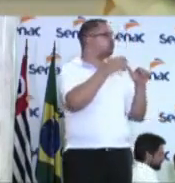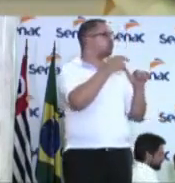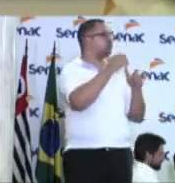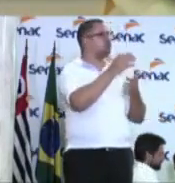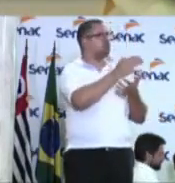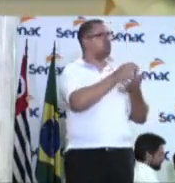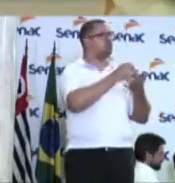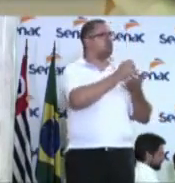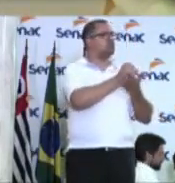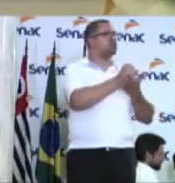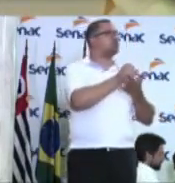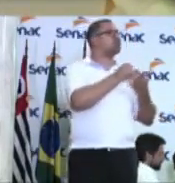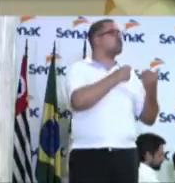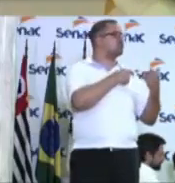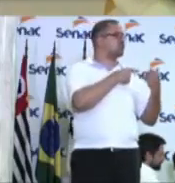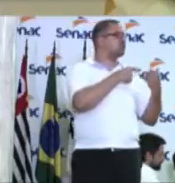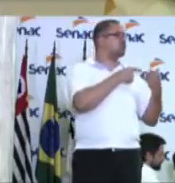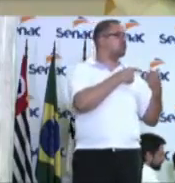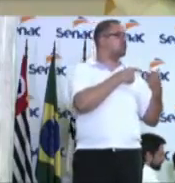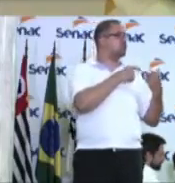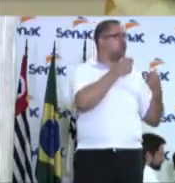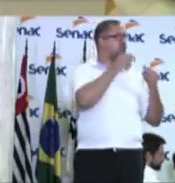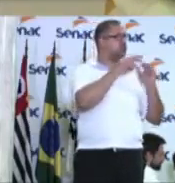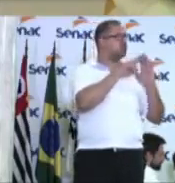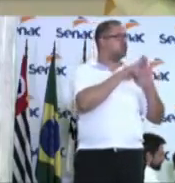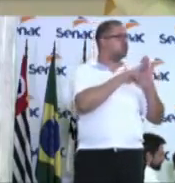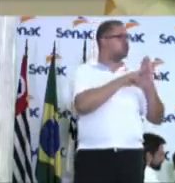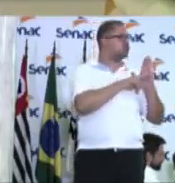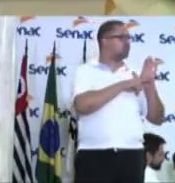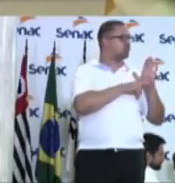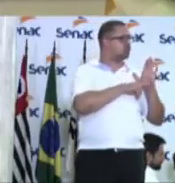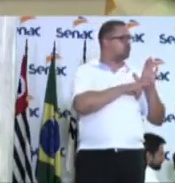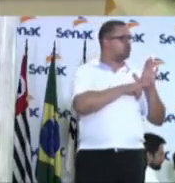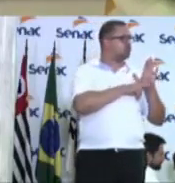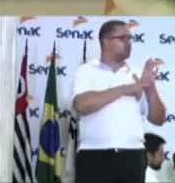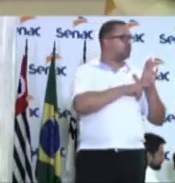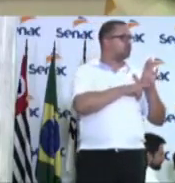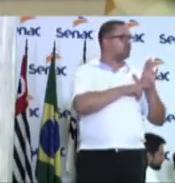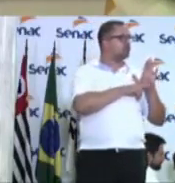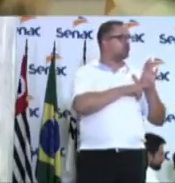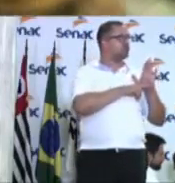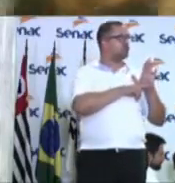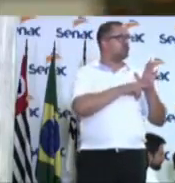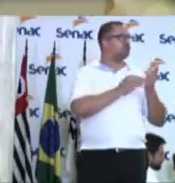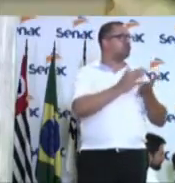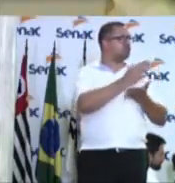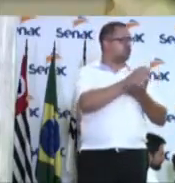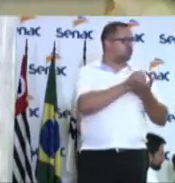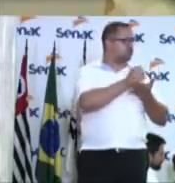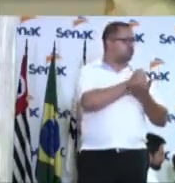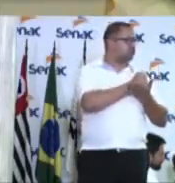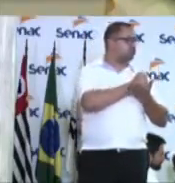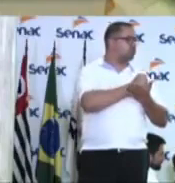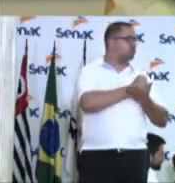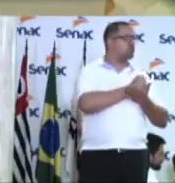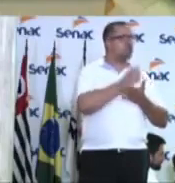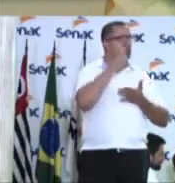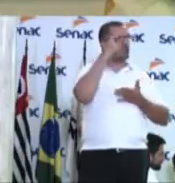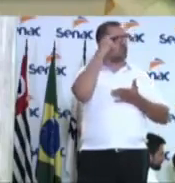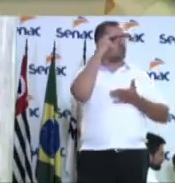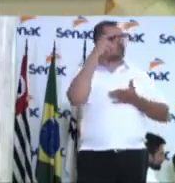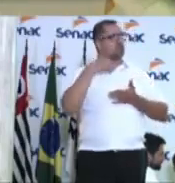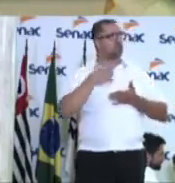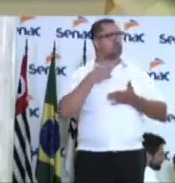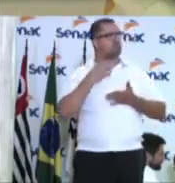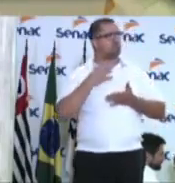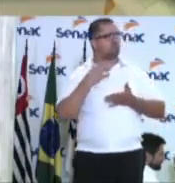gente vê praticamente uma menina representando a cerveja nesse episódio, pelo menos parece, né? De óculos, bem